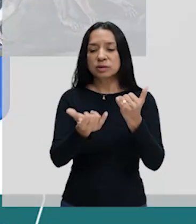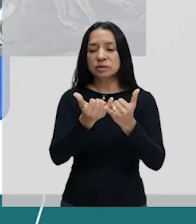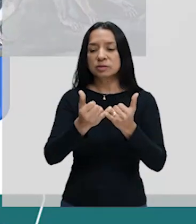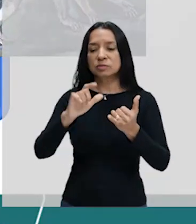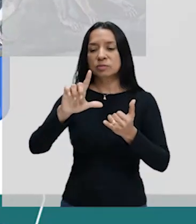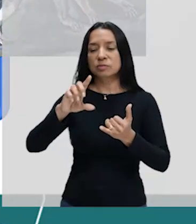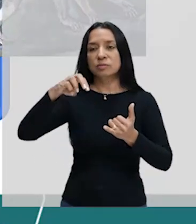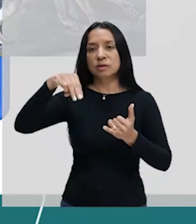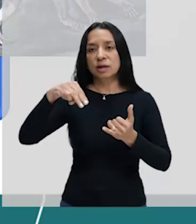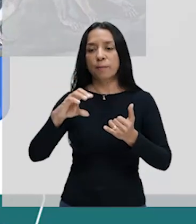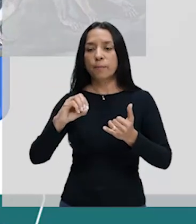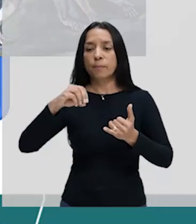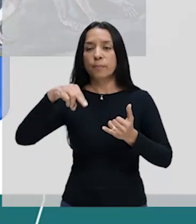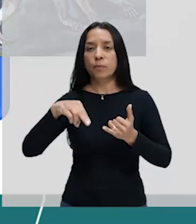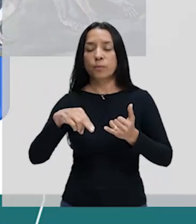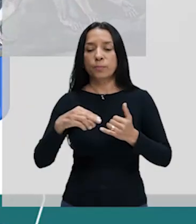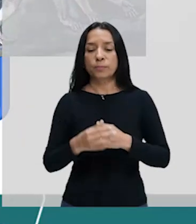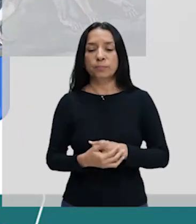lemo, tá?